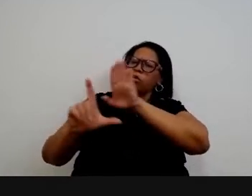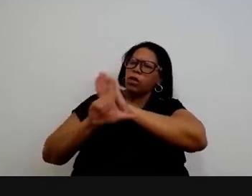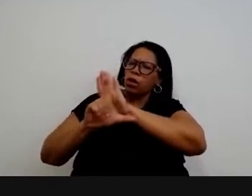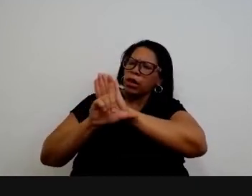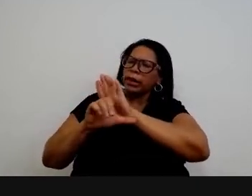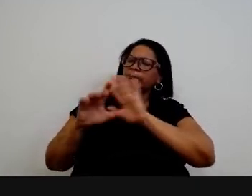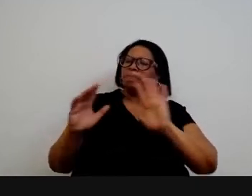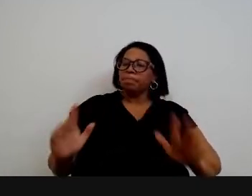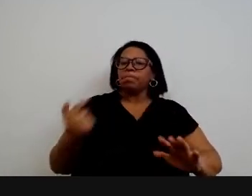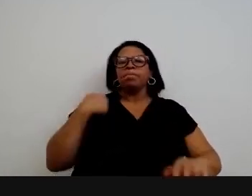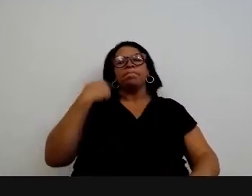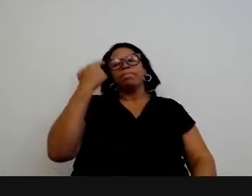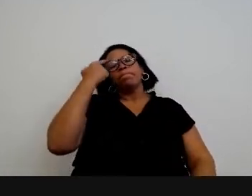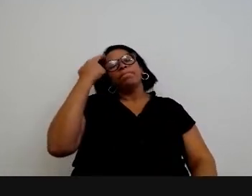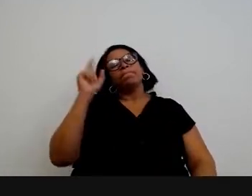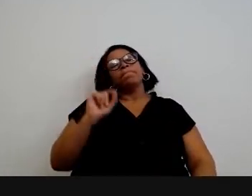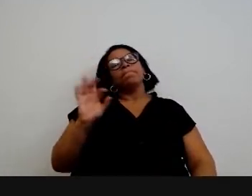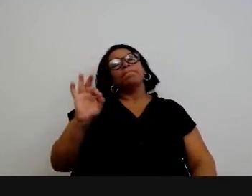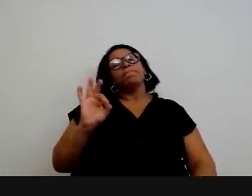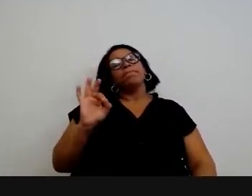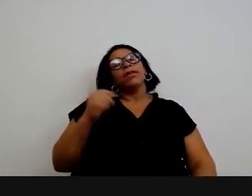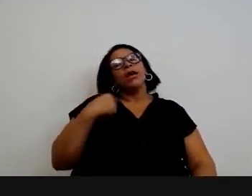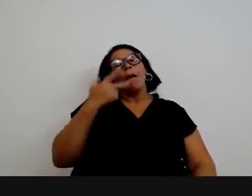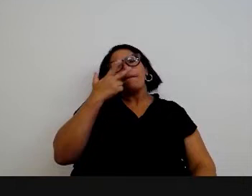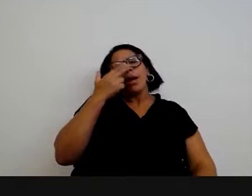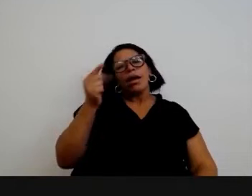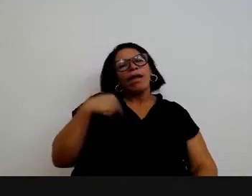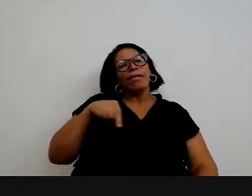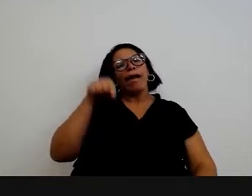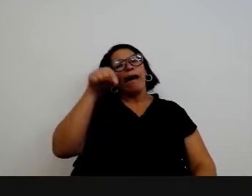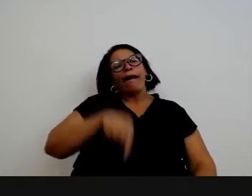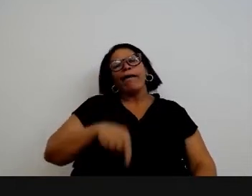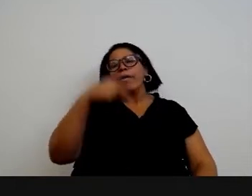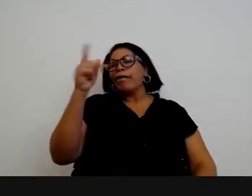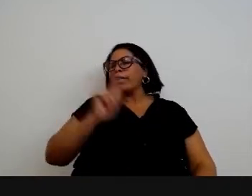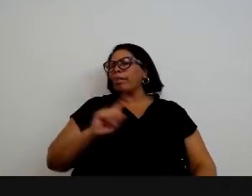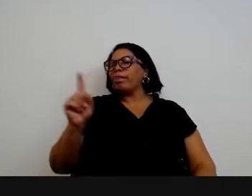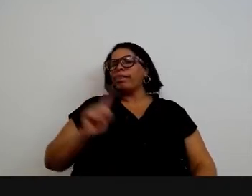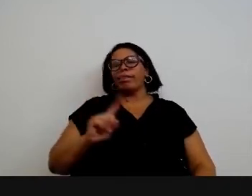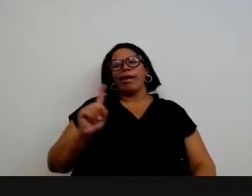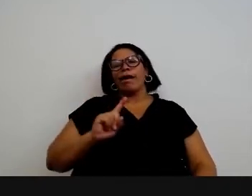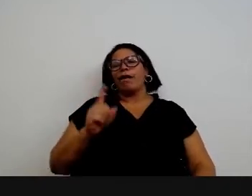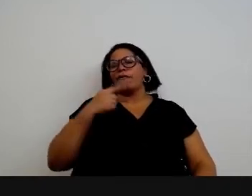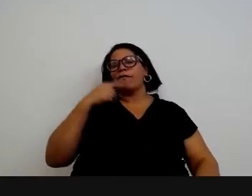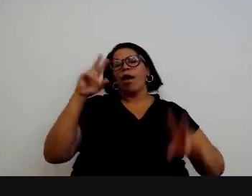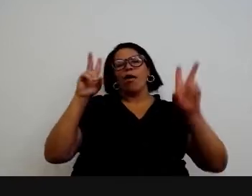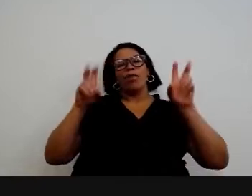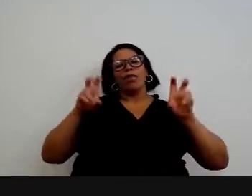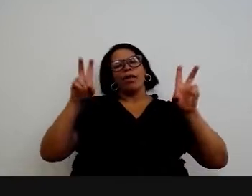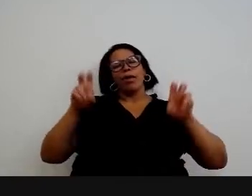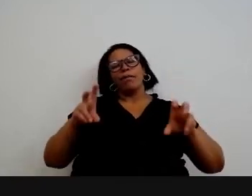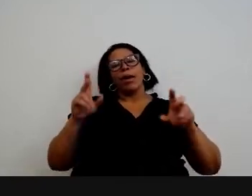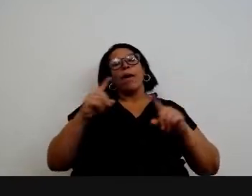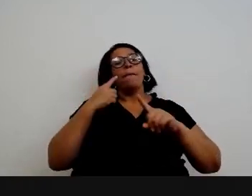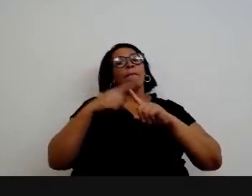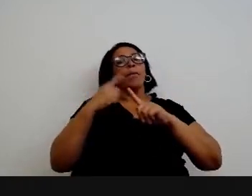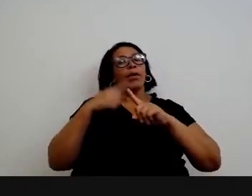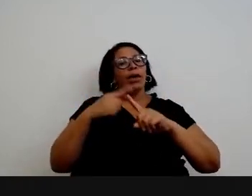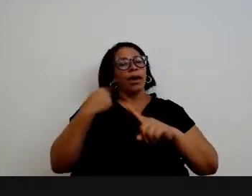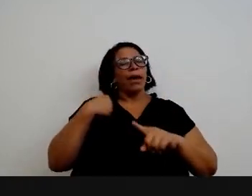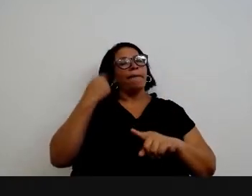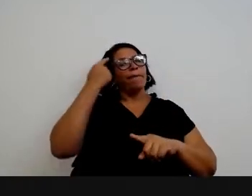etc., a gente não estaria aqui. Provavelmente a gente não estaria aqui falando sobre o que nós estamos falando.